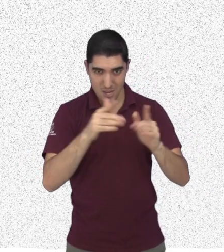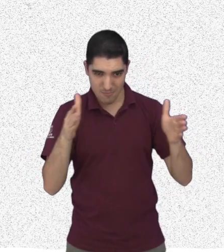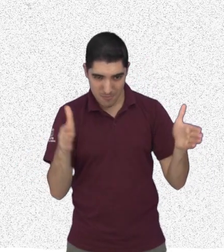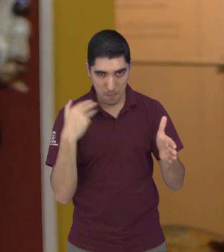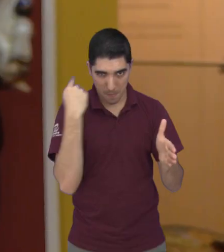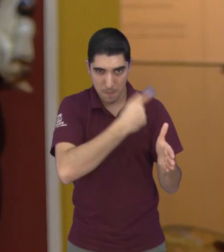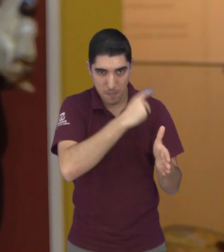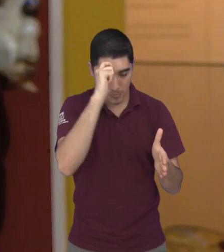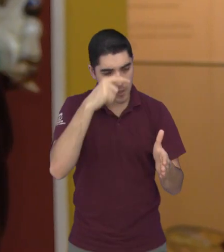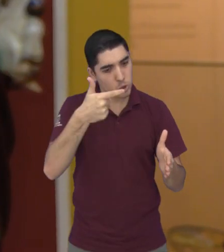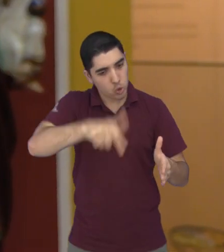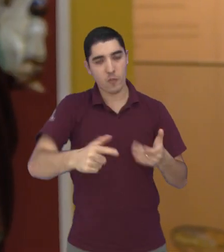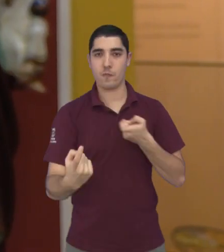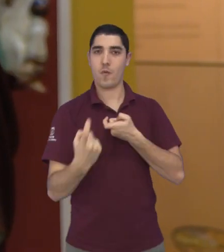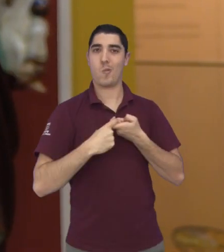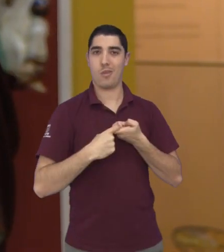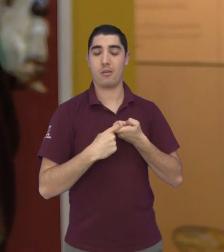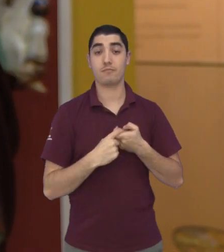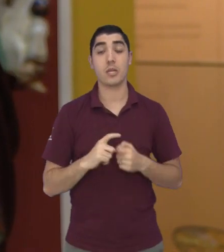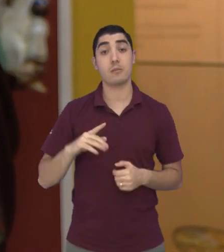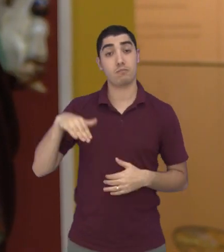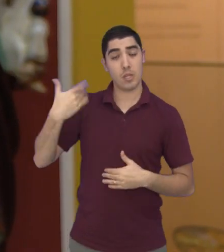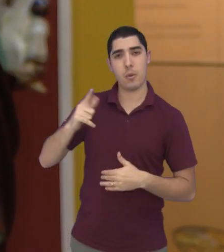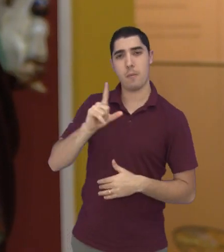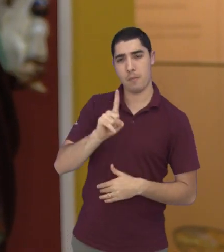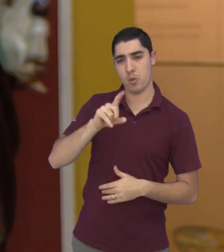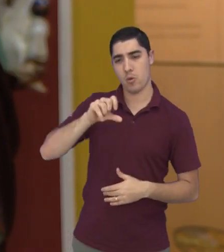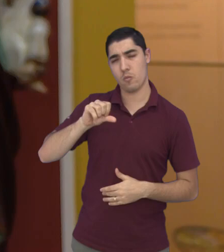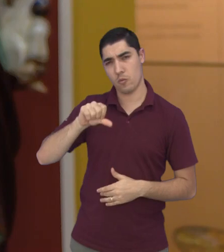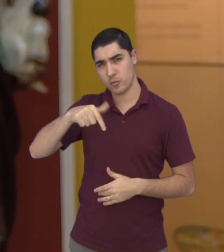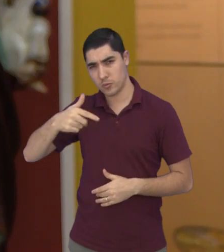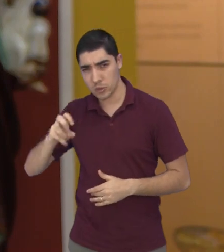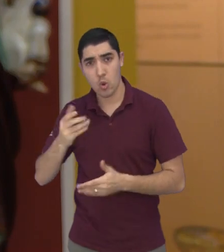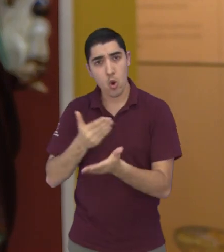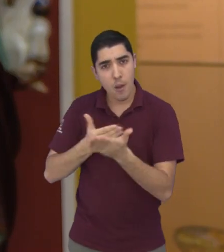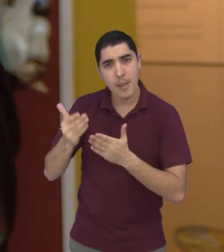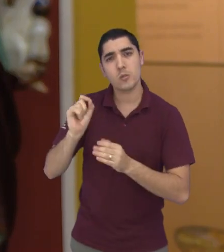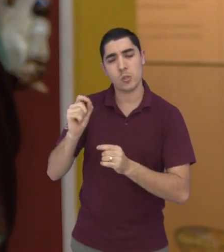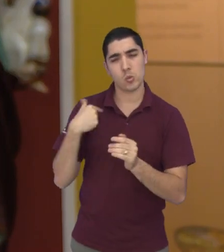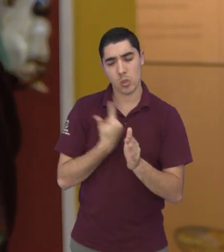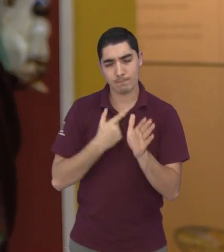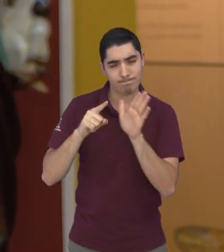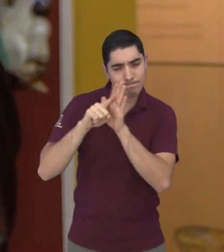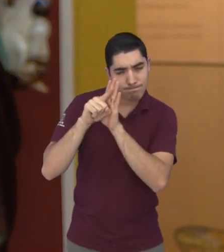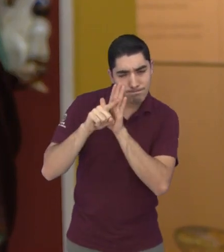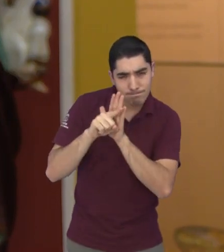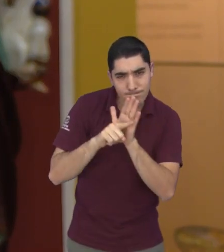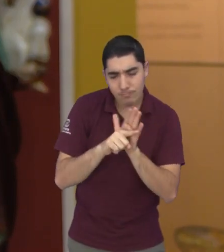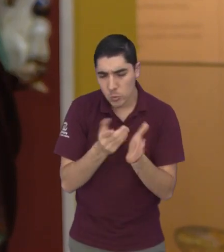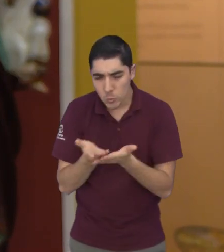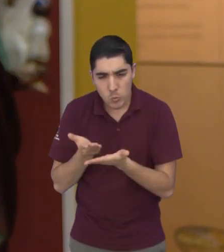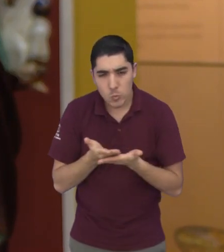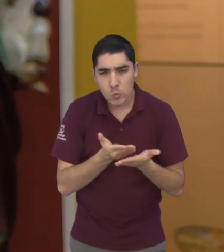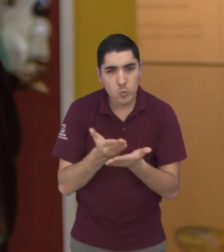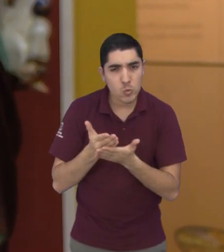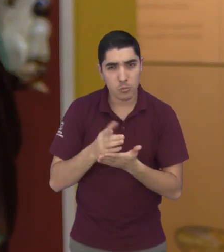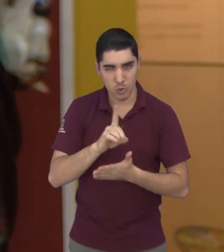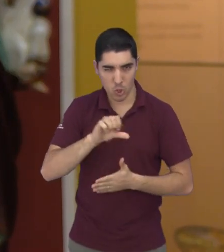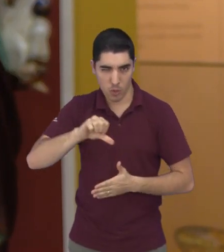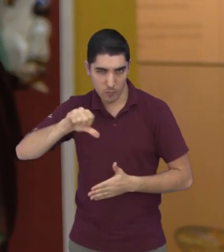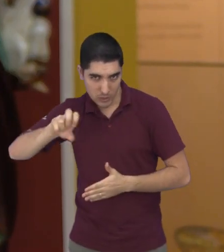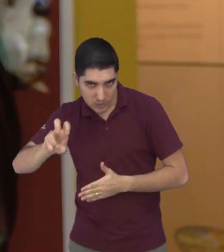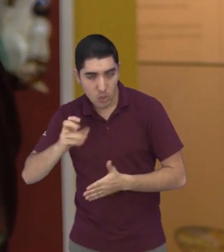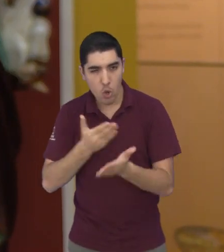Em 2005 a gente levantou um estudo já com o intuito de que ele se transformasse no Museu de Arte